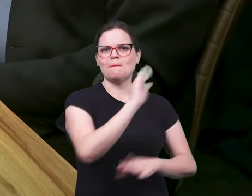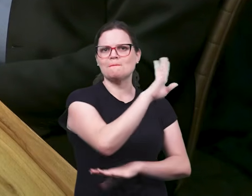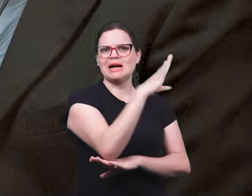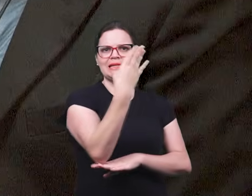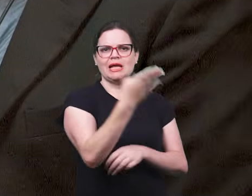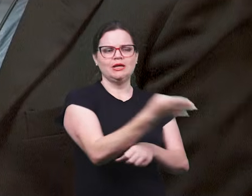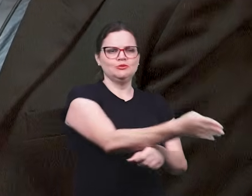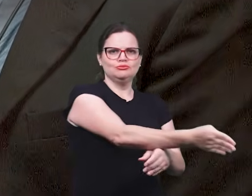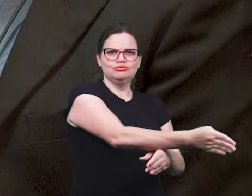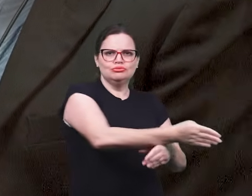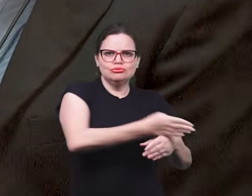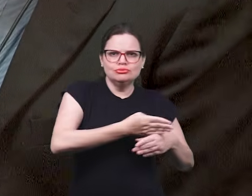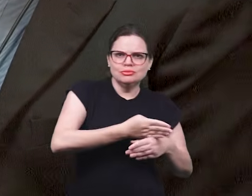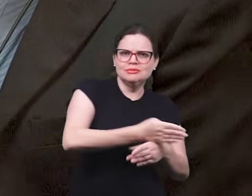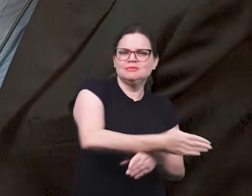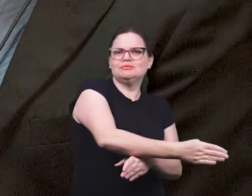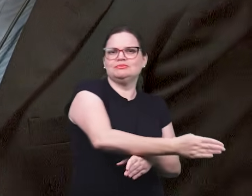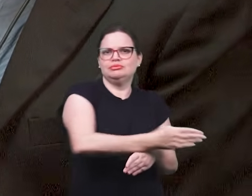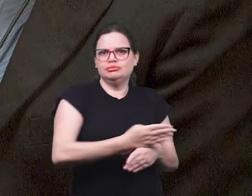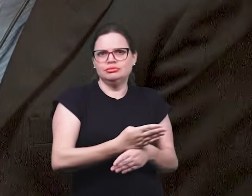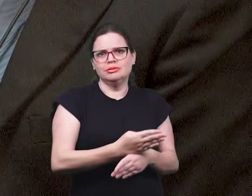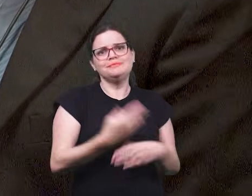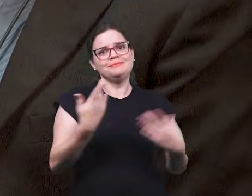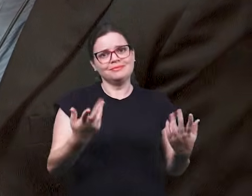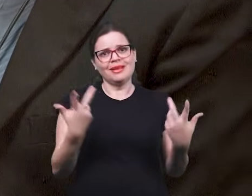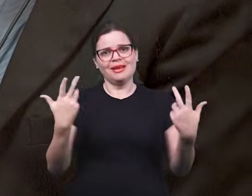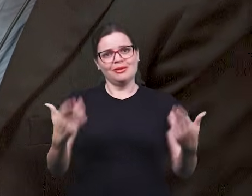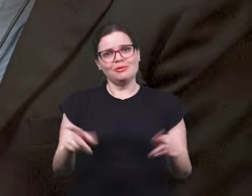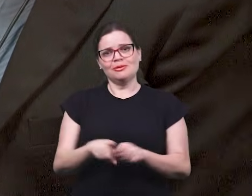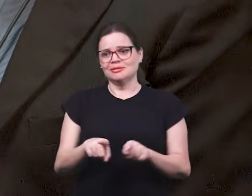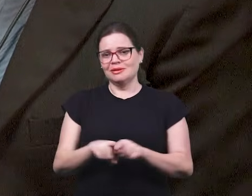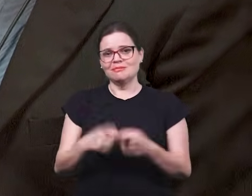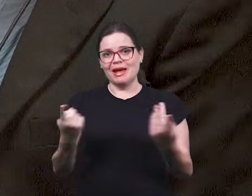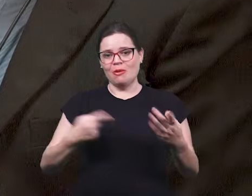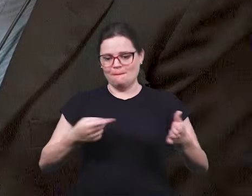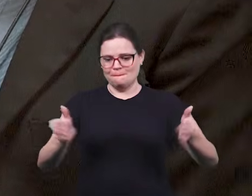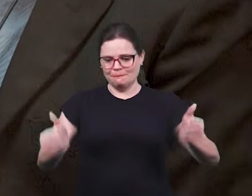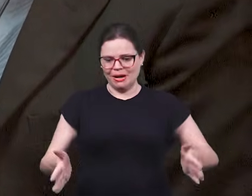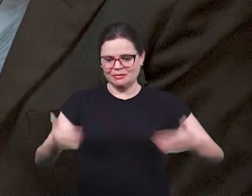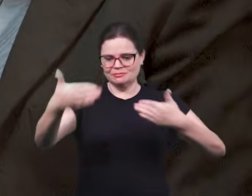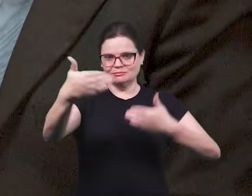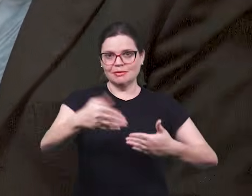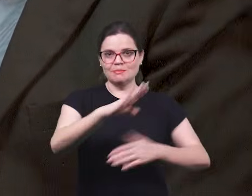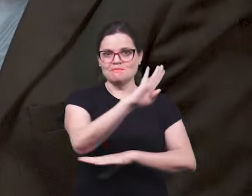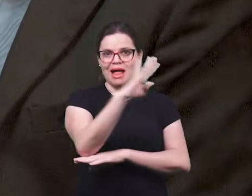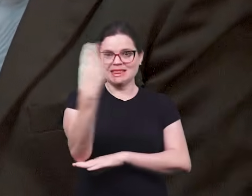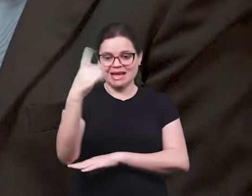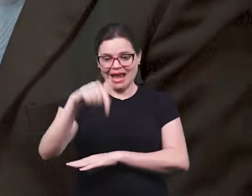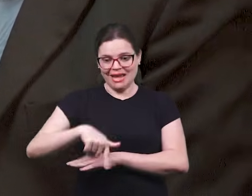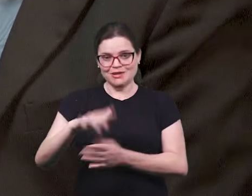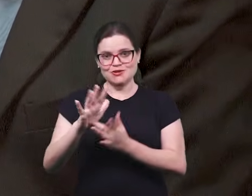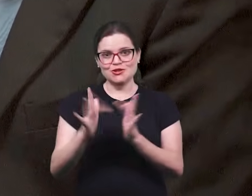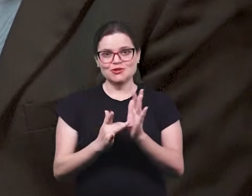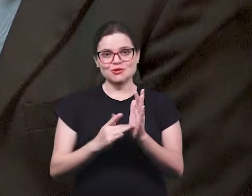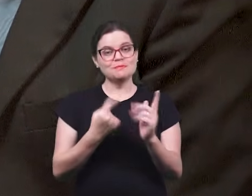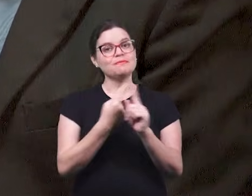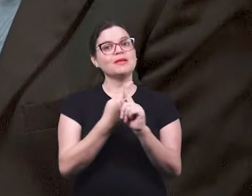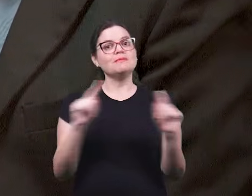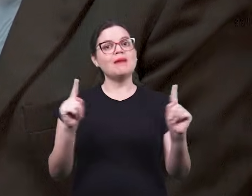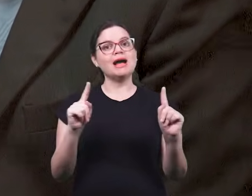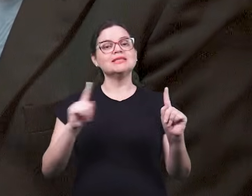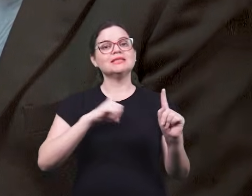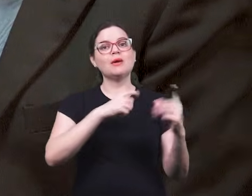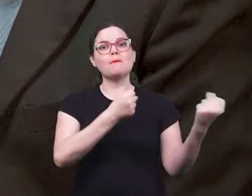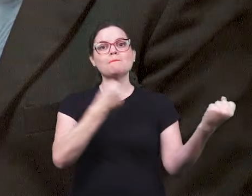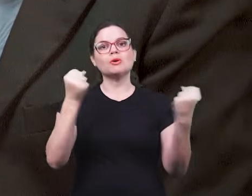glorificado por Deus. Ele venceu a morte, ele está entronizado. A salvação nos fala disso. E nesse lugar era o